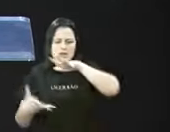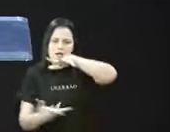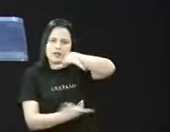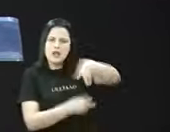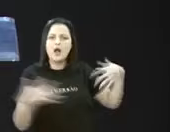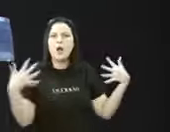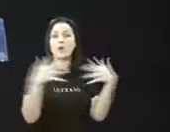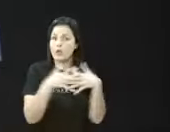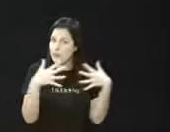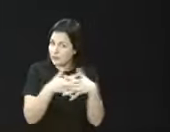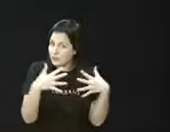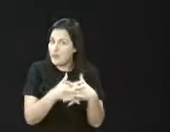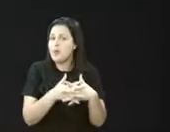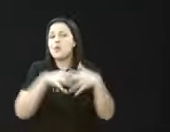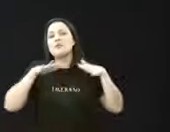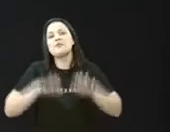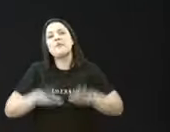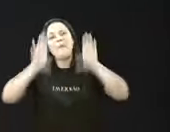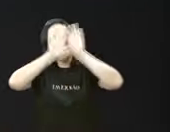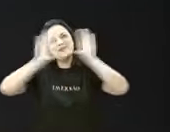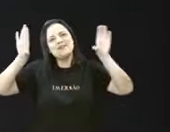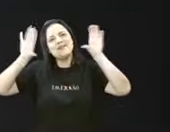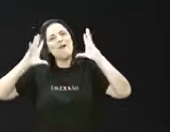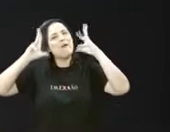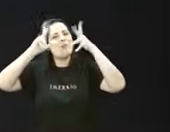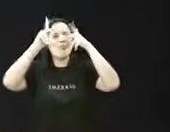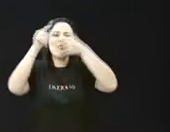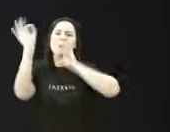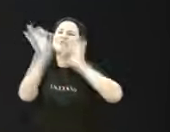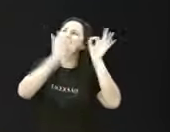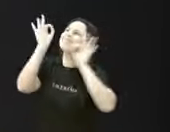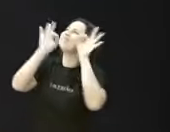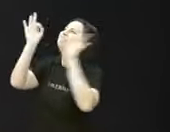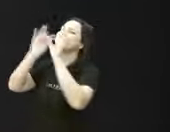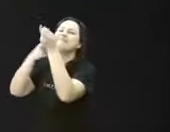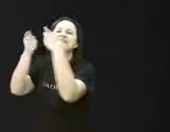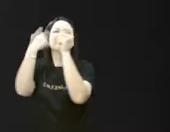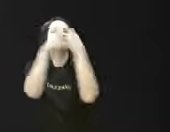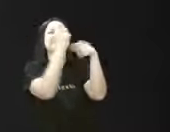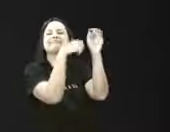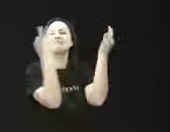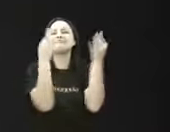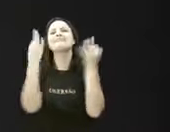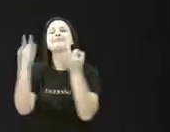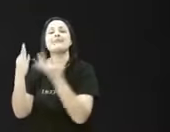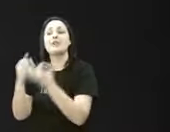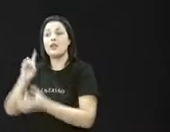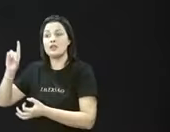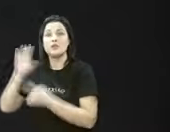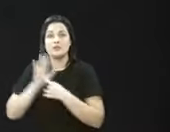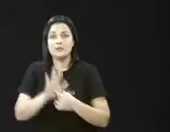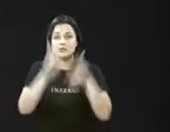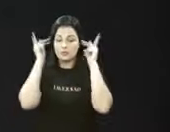lá, tudo continua em ordem. É Deus trazendo para o profeta a certeza de que